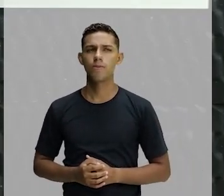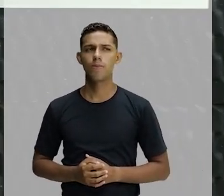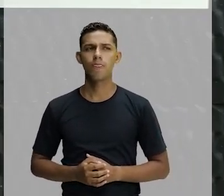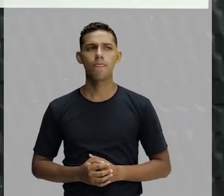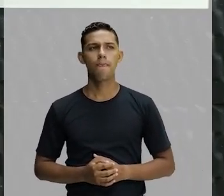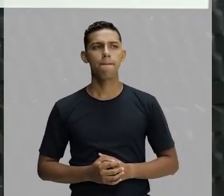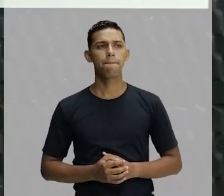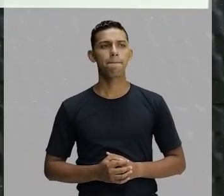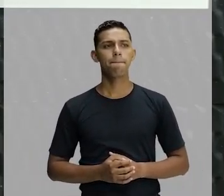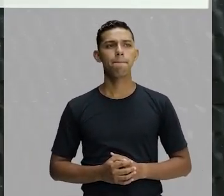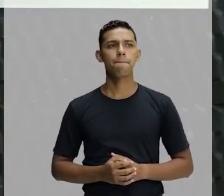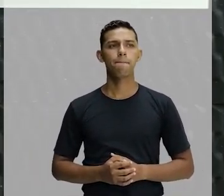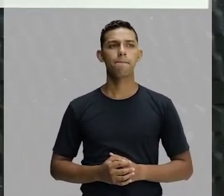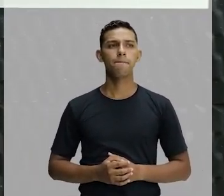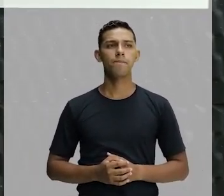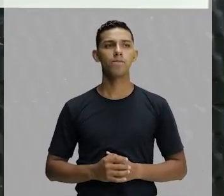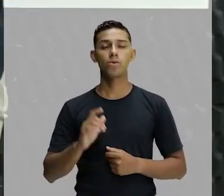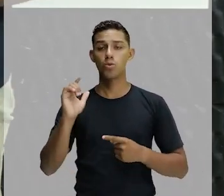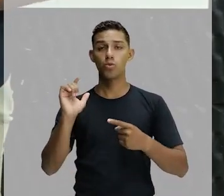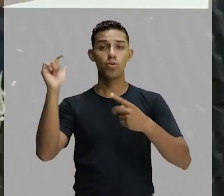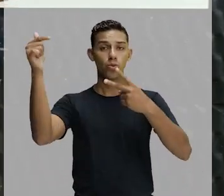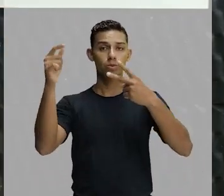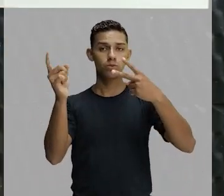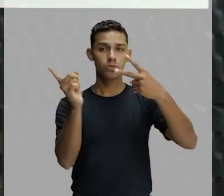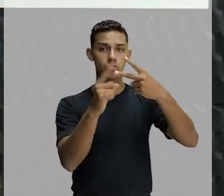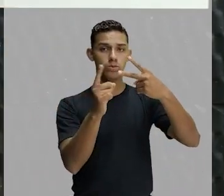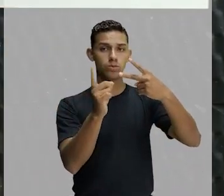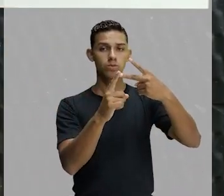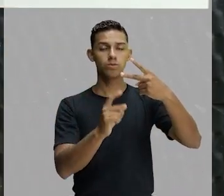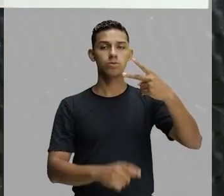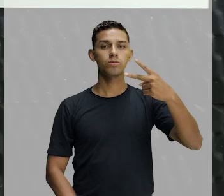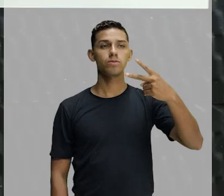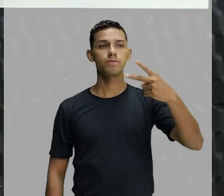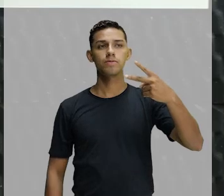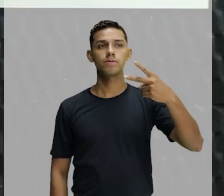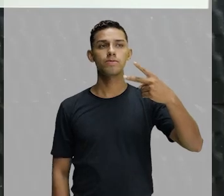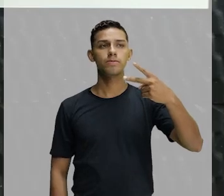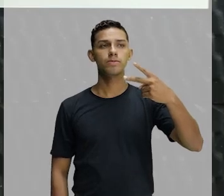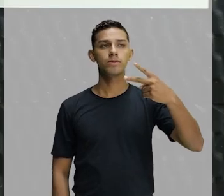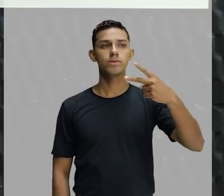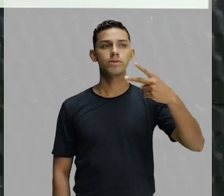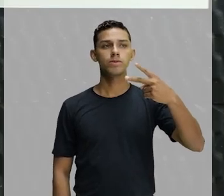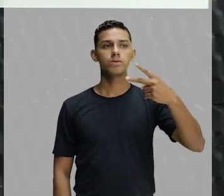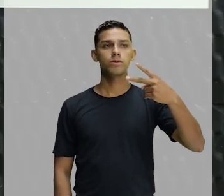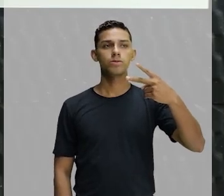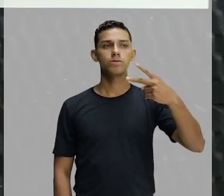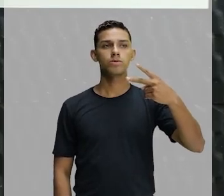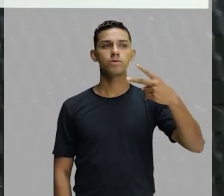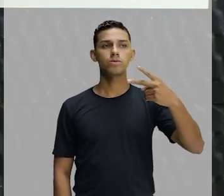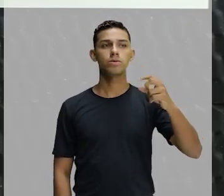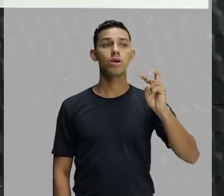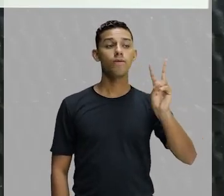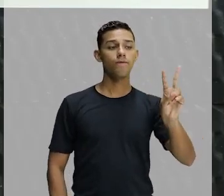O que mais? Qual é o outro fenótipo que foi gerado aqui? Eu tenho dois indivíduos